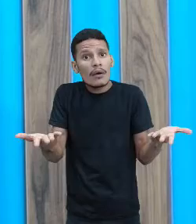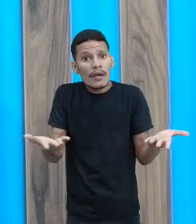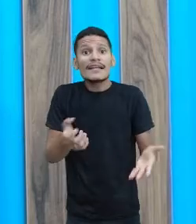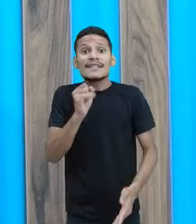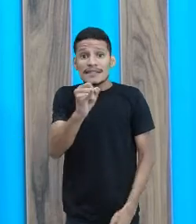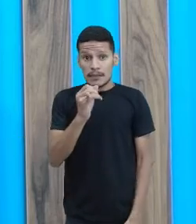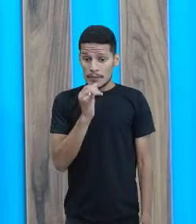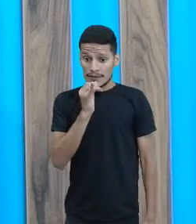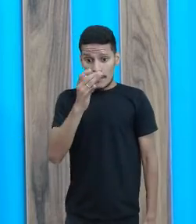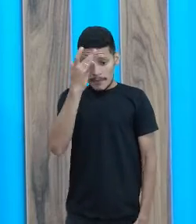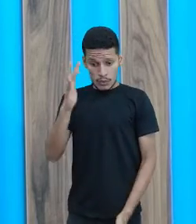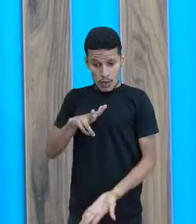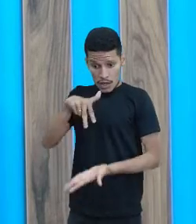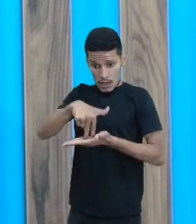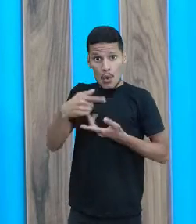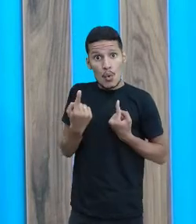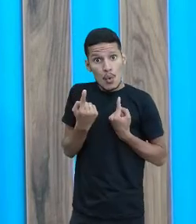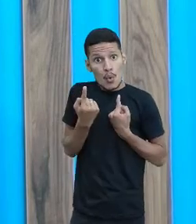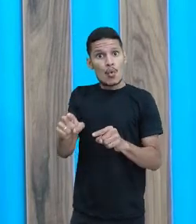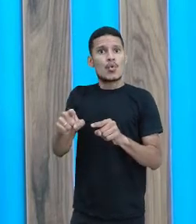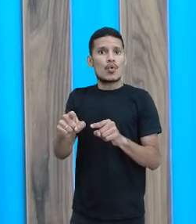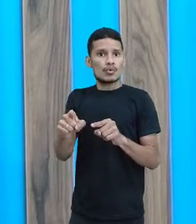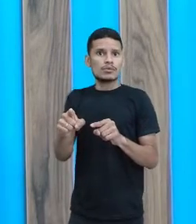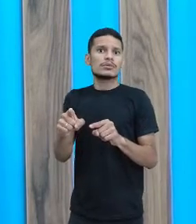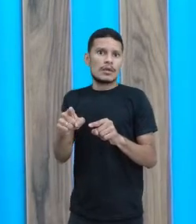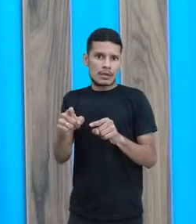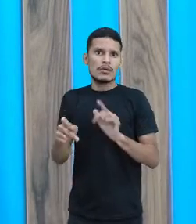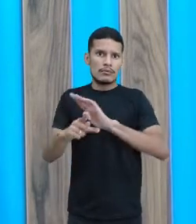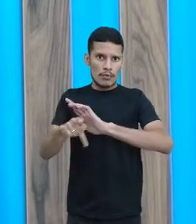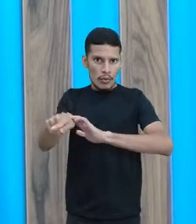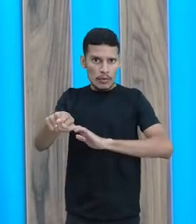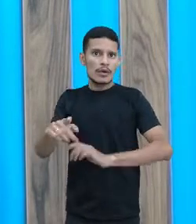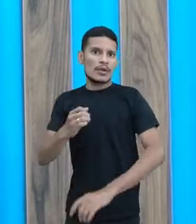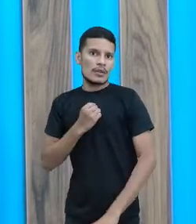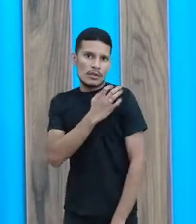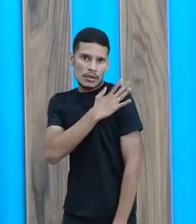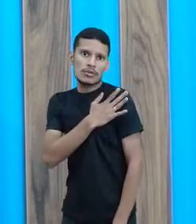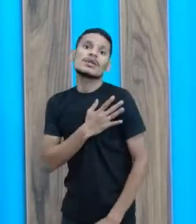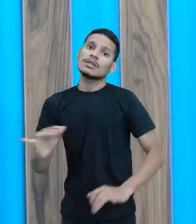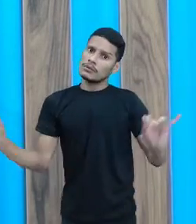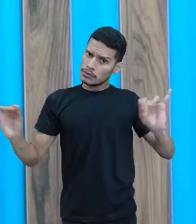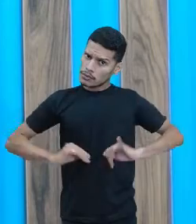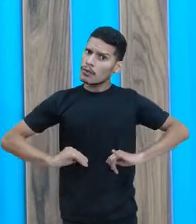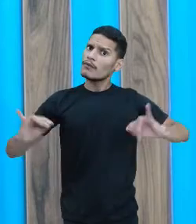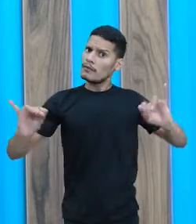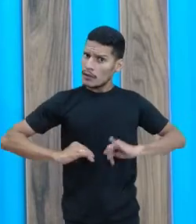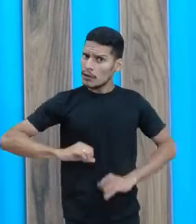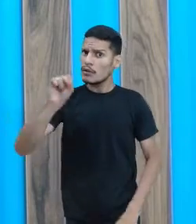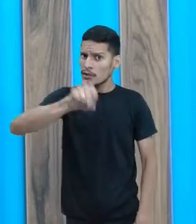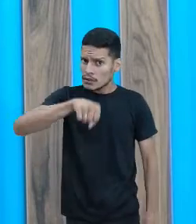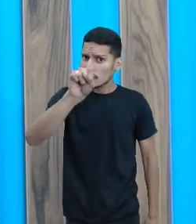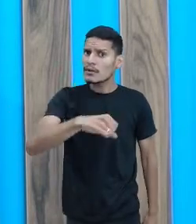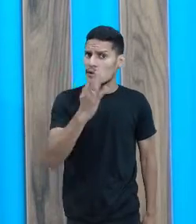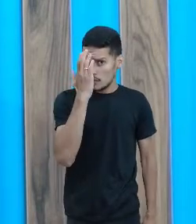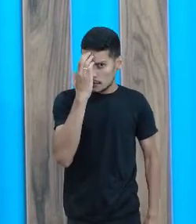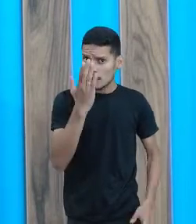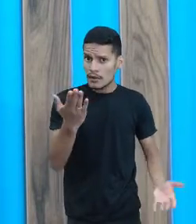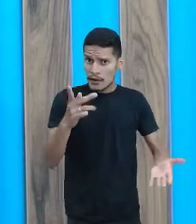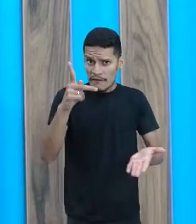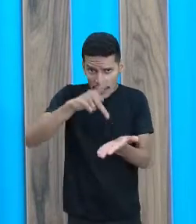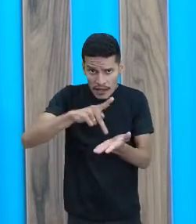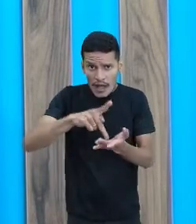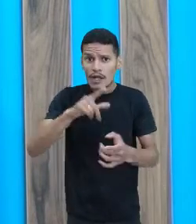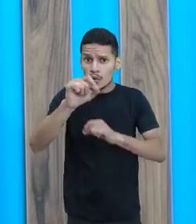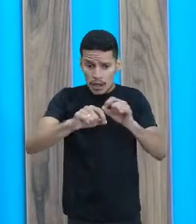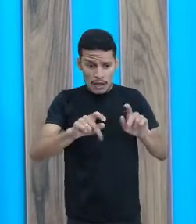se posicionou e se posicionou de forma contrária à ditadura, sofreu sim. É bem verdade que uma maior